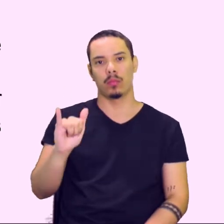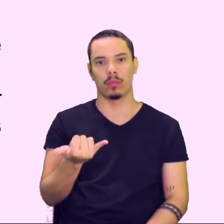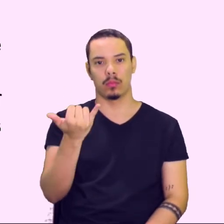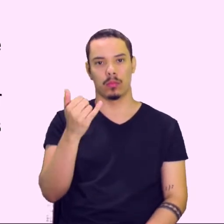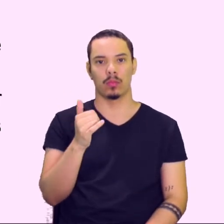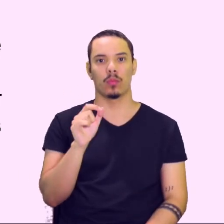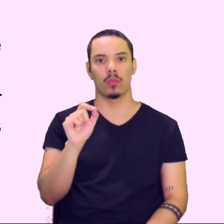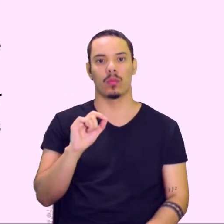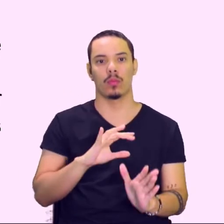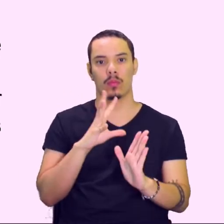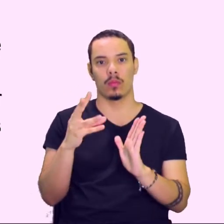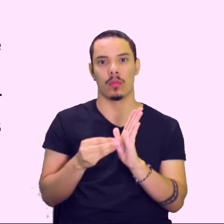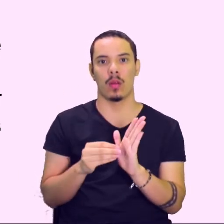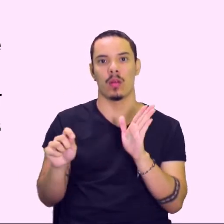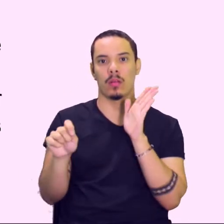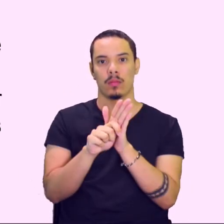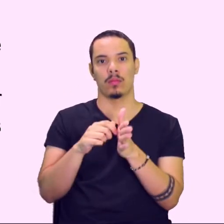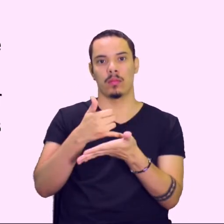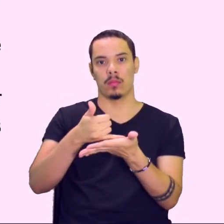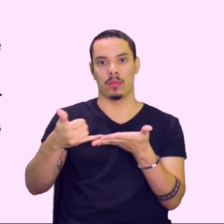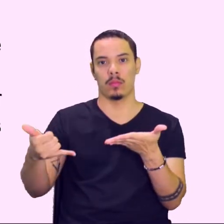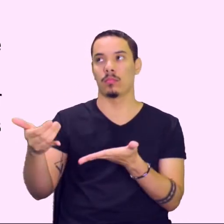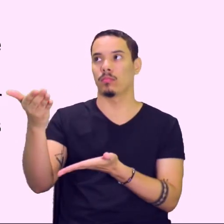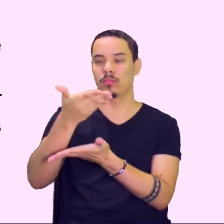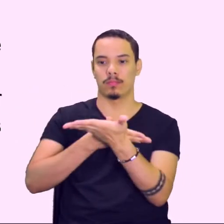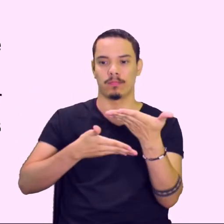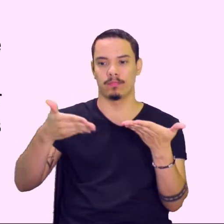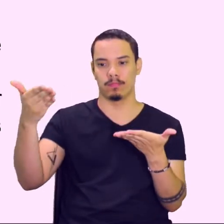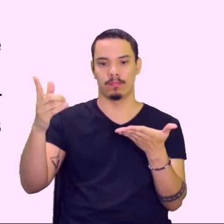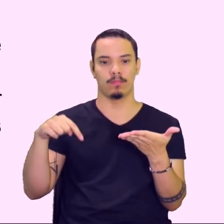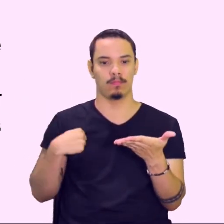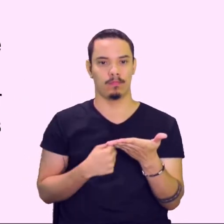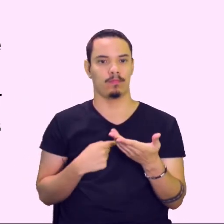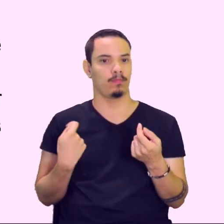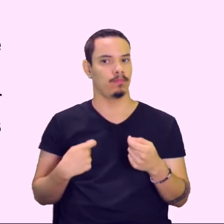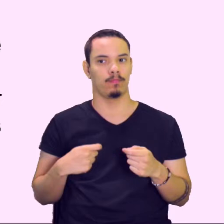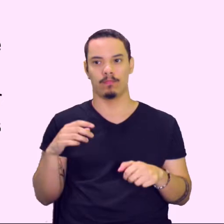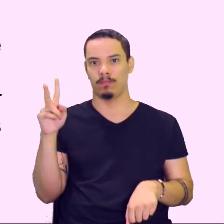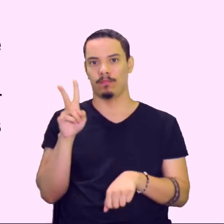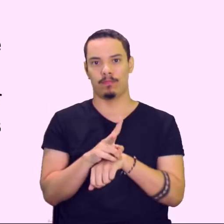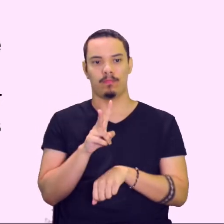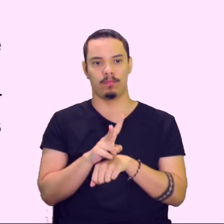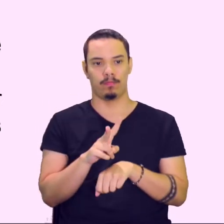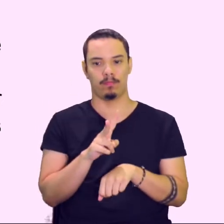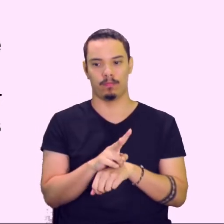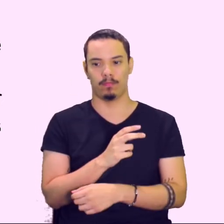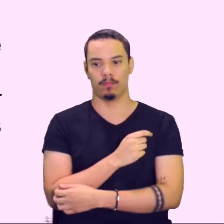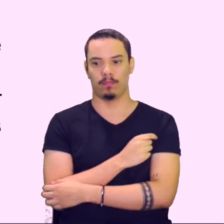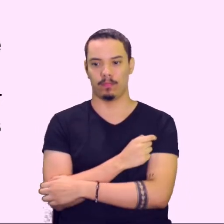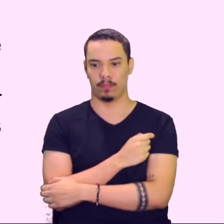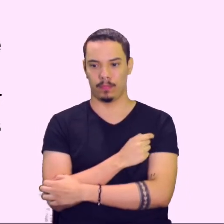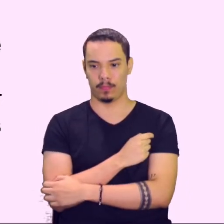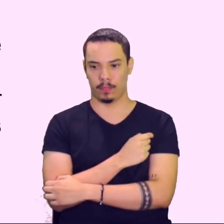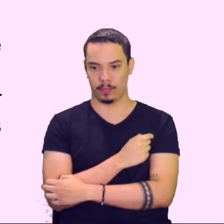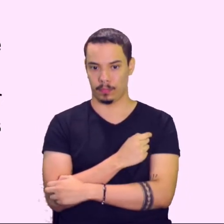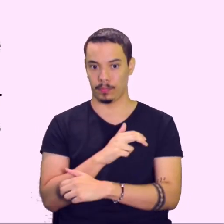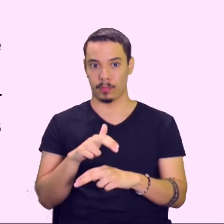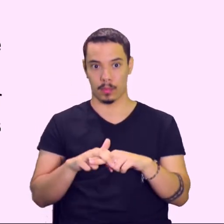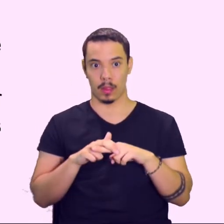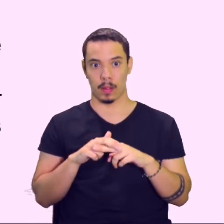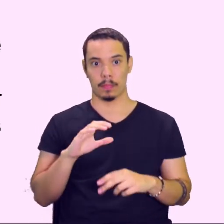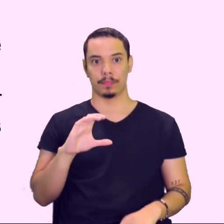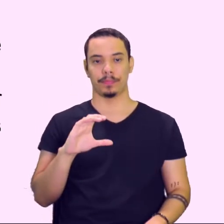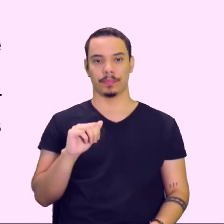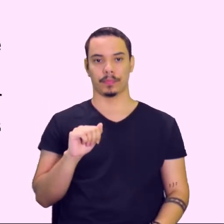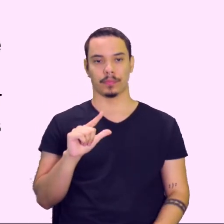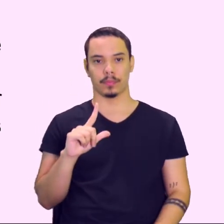a droga passando por cima da Amazônia, e a gente precisava fazer essa proteção. E a Calha Norte, como a gente